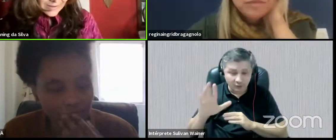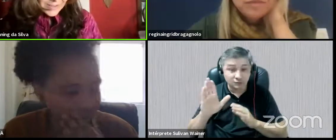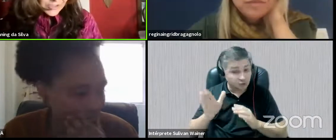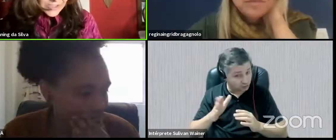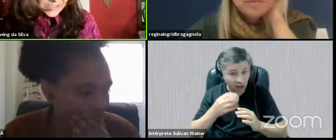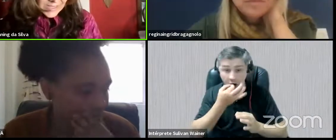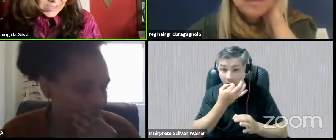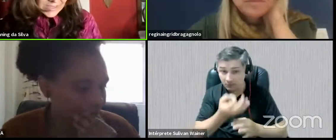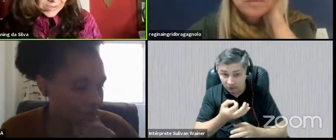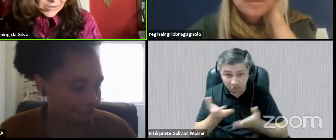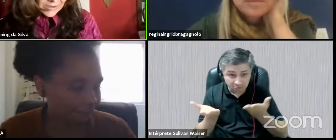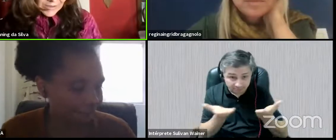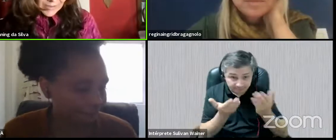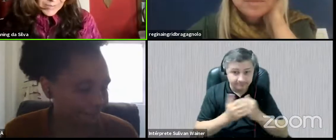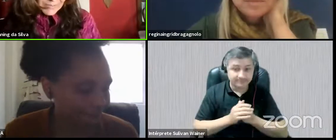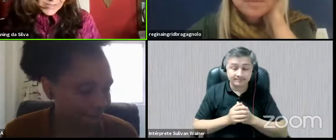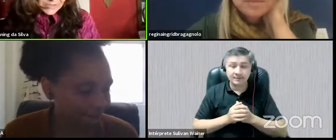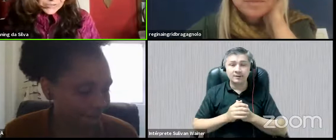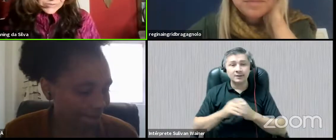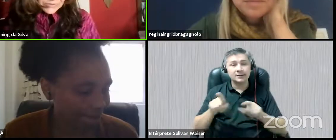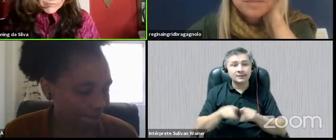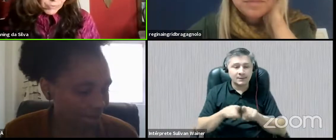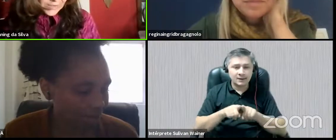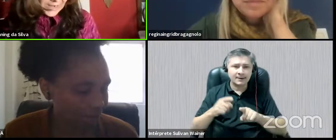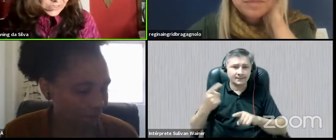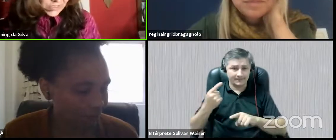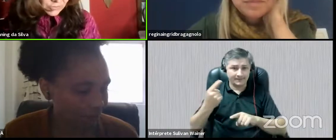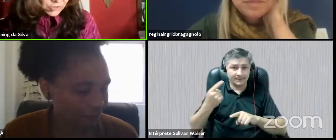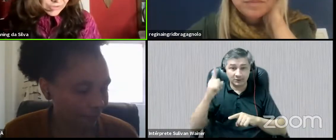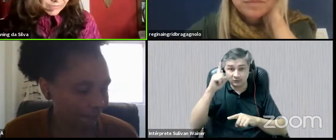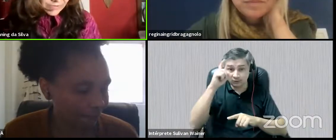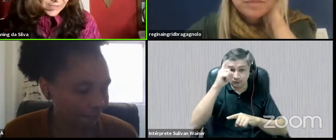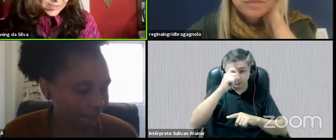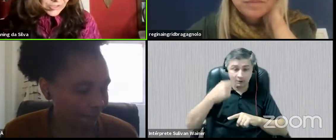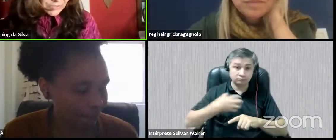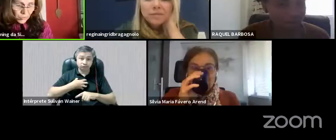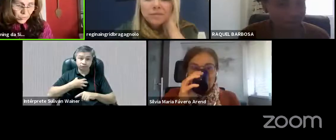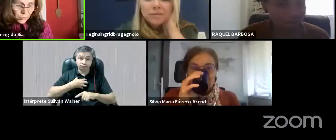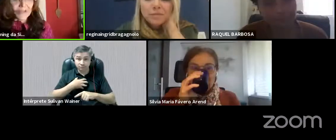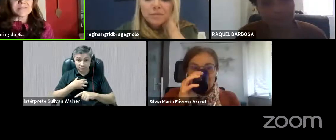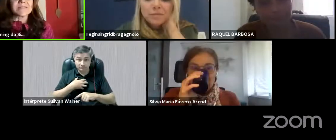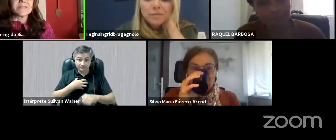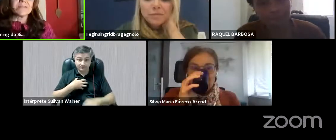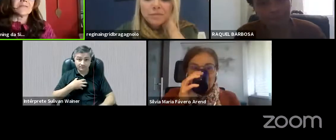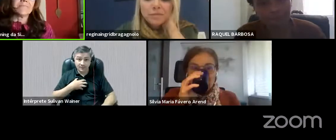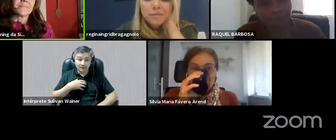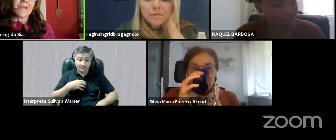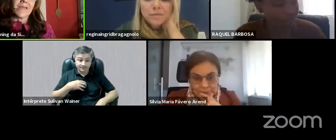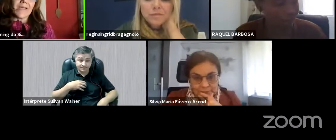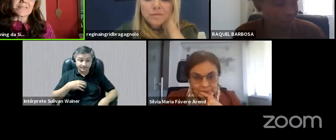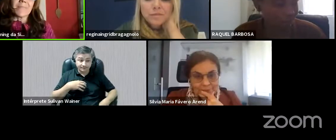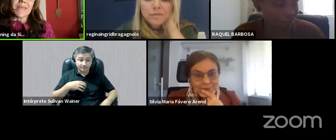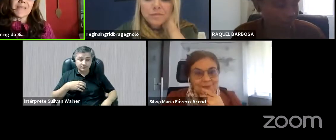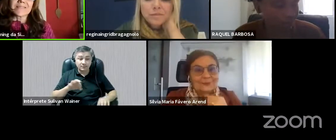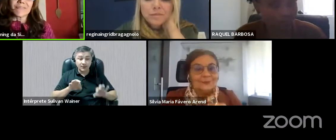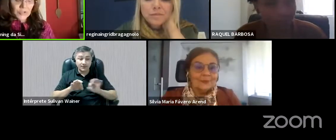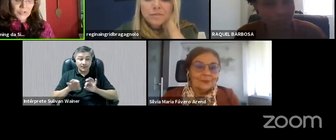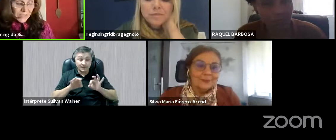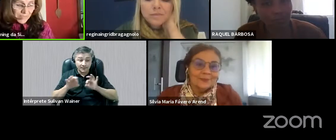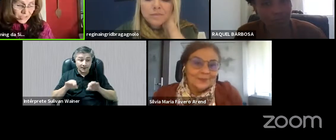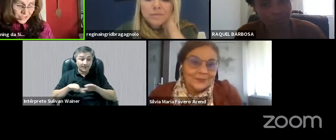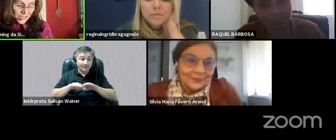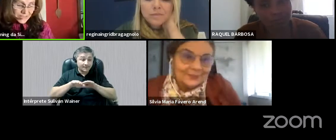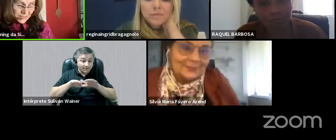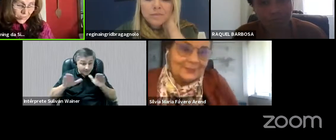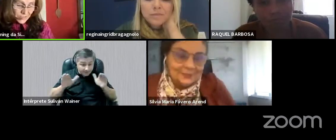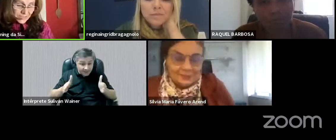dizer que a primeira dificuldade que eu tive de montar essa mesa foi